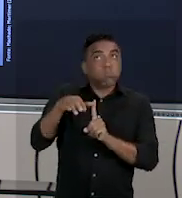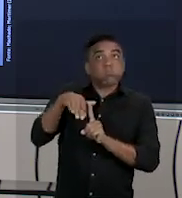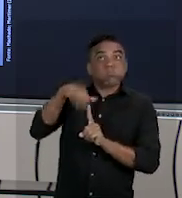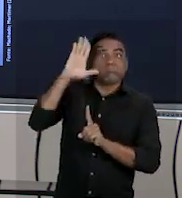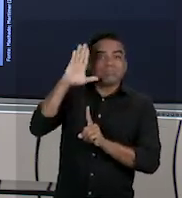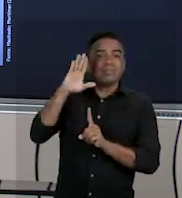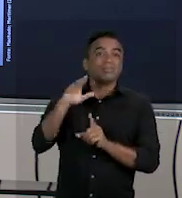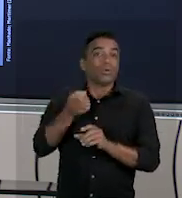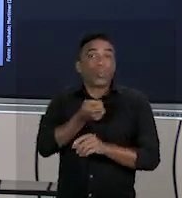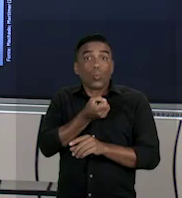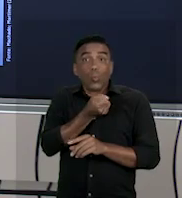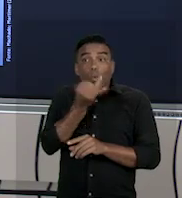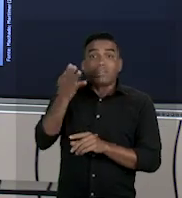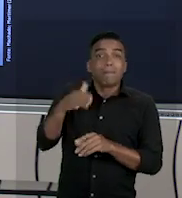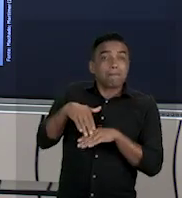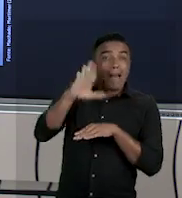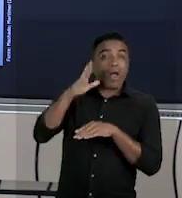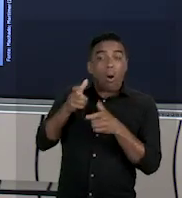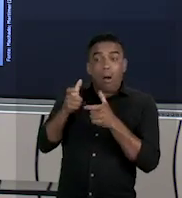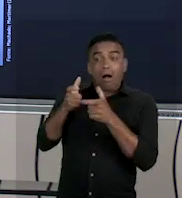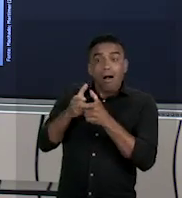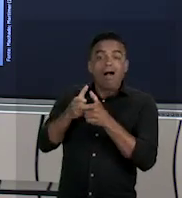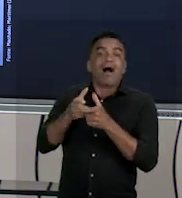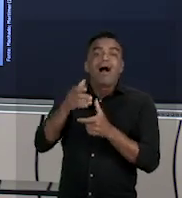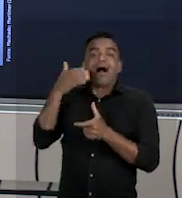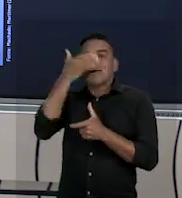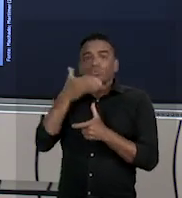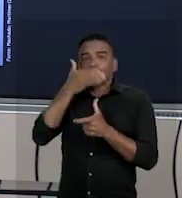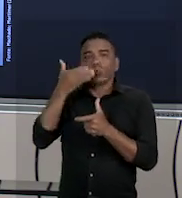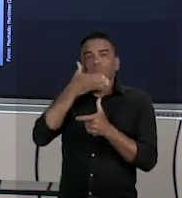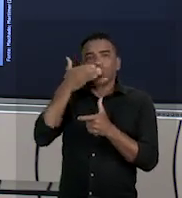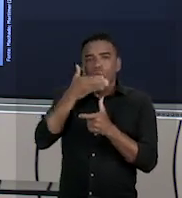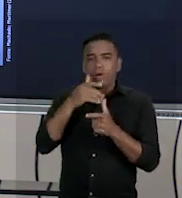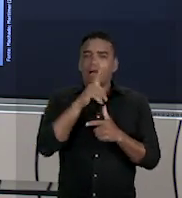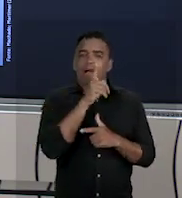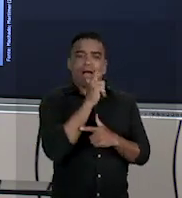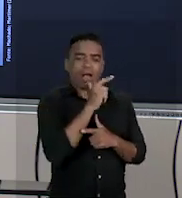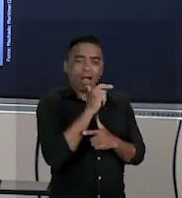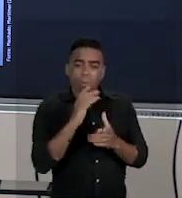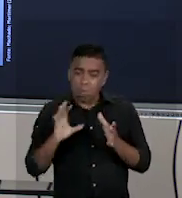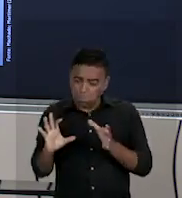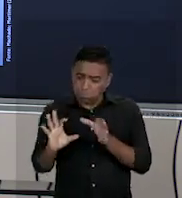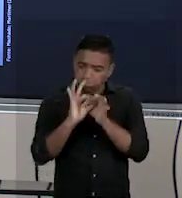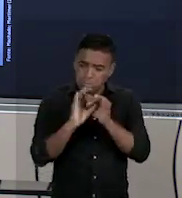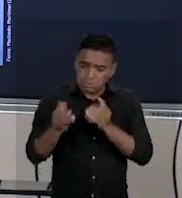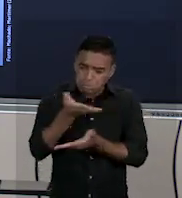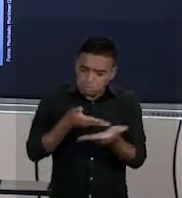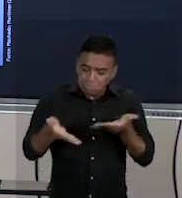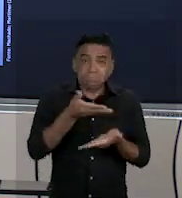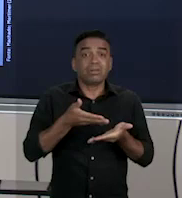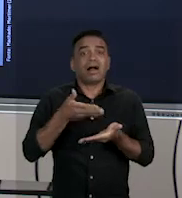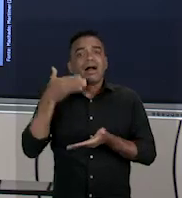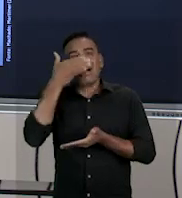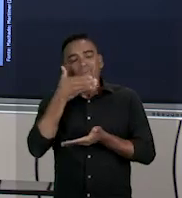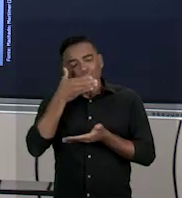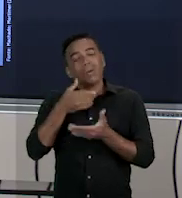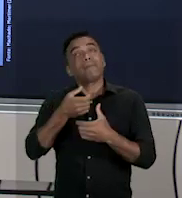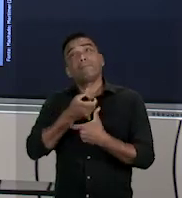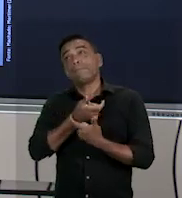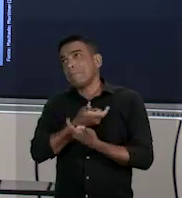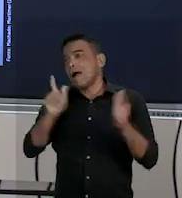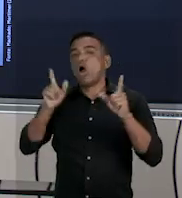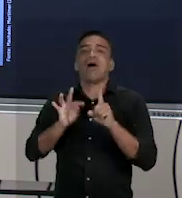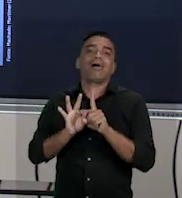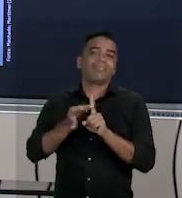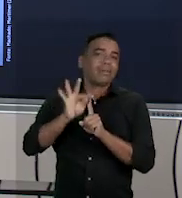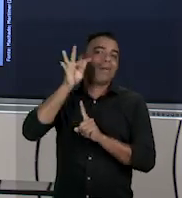mais açúcar você coloca, quanto maior a interação da água com o açúcar, maior ainda vai ser essa